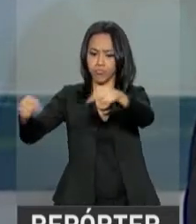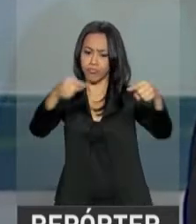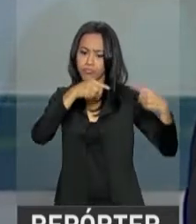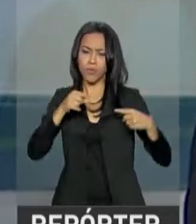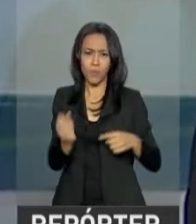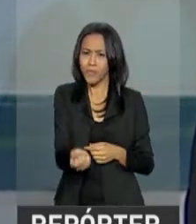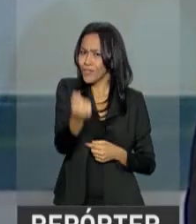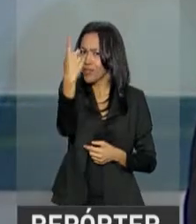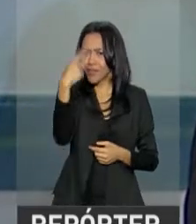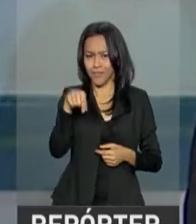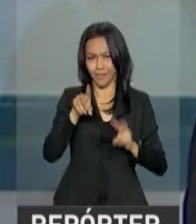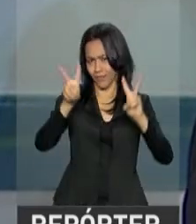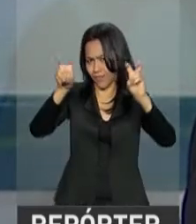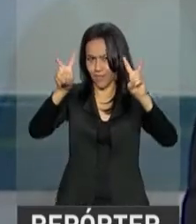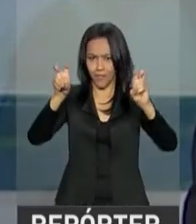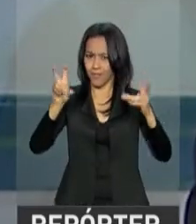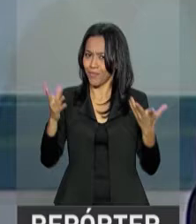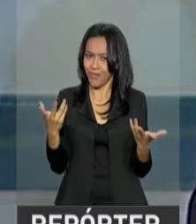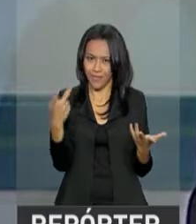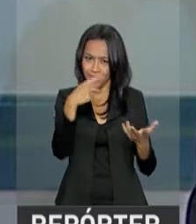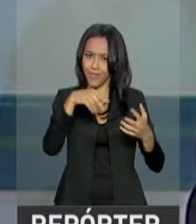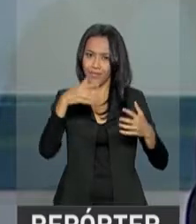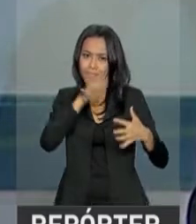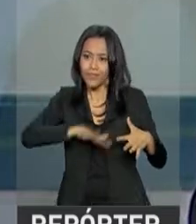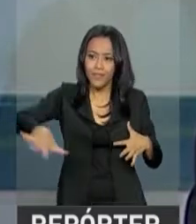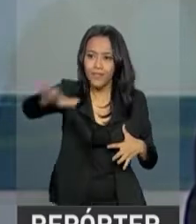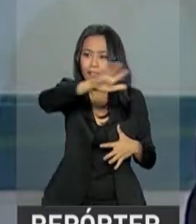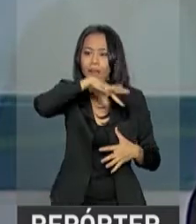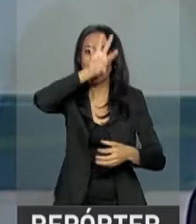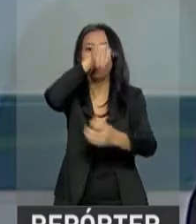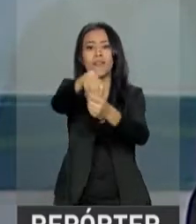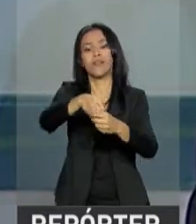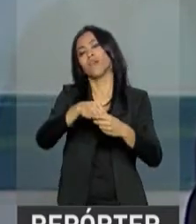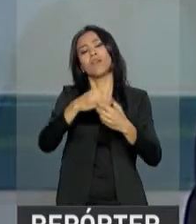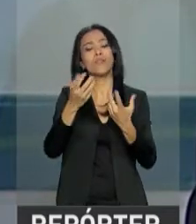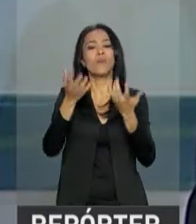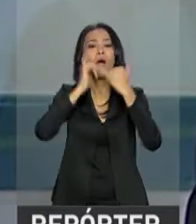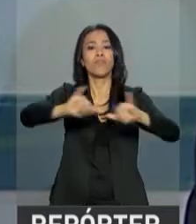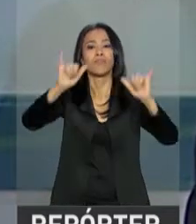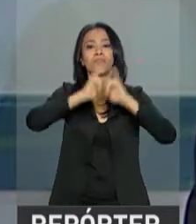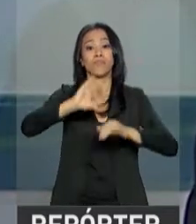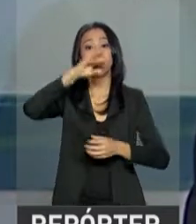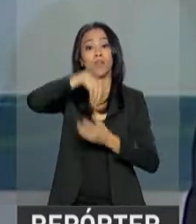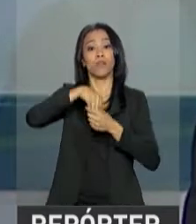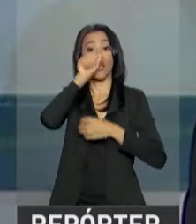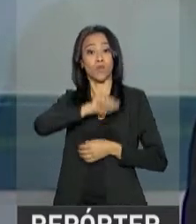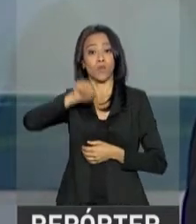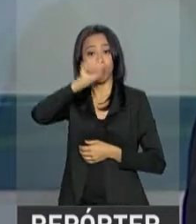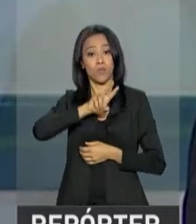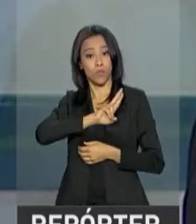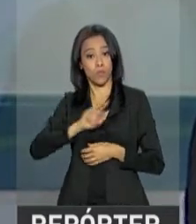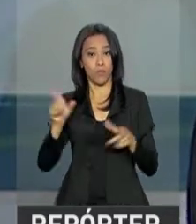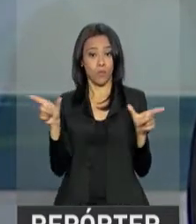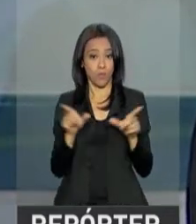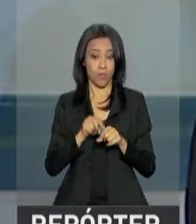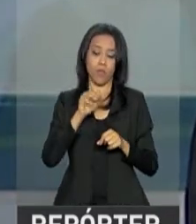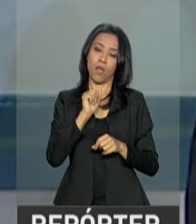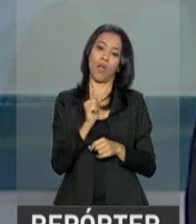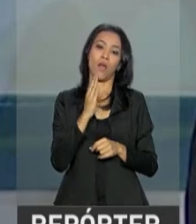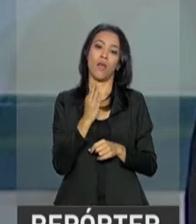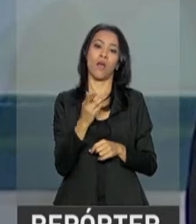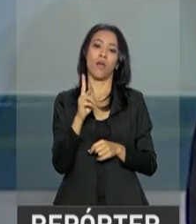estranhos à imprensa mas na própria imprensa na própria embratel o que é mais